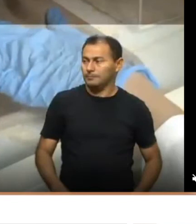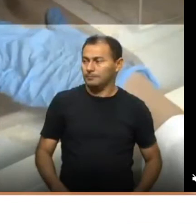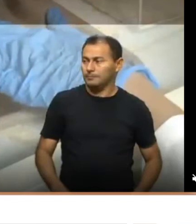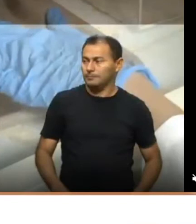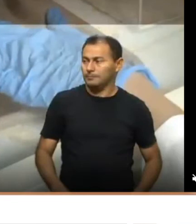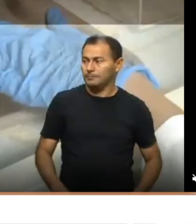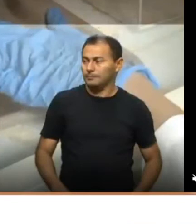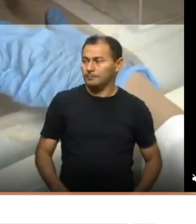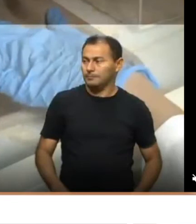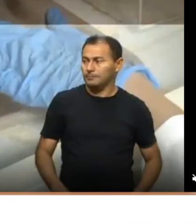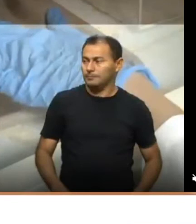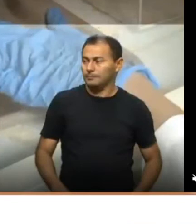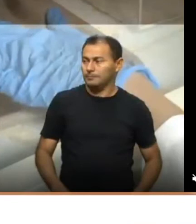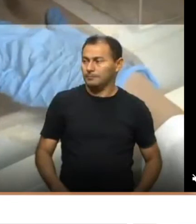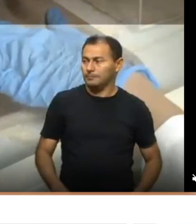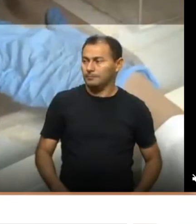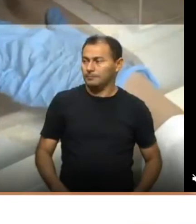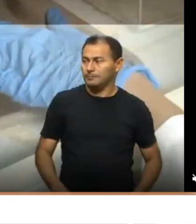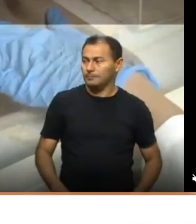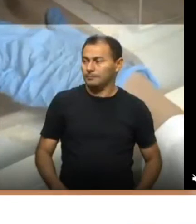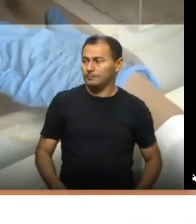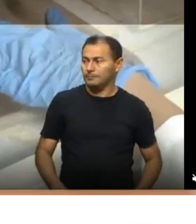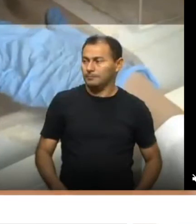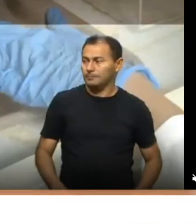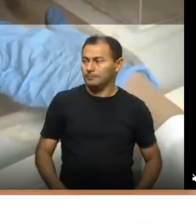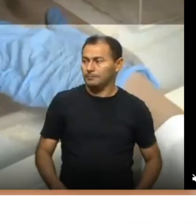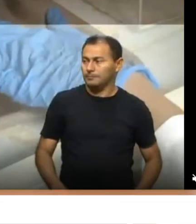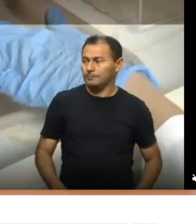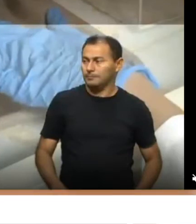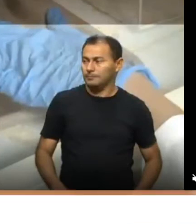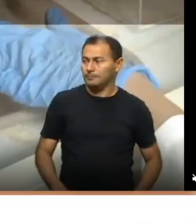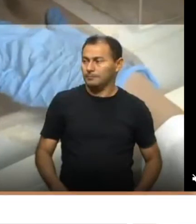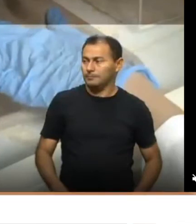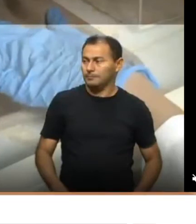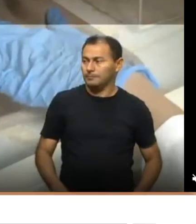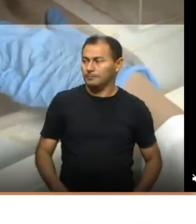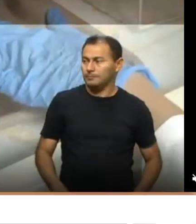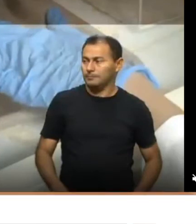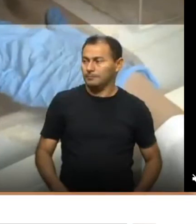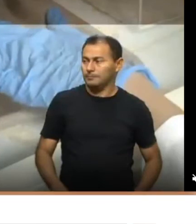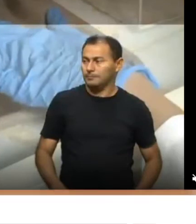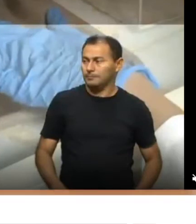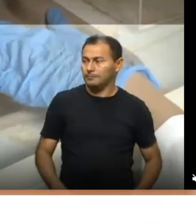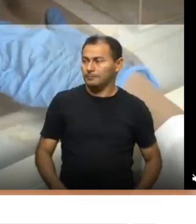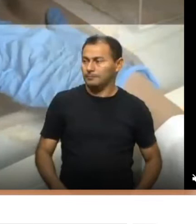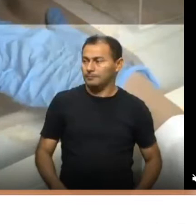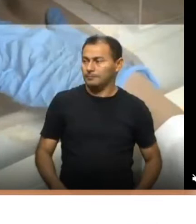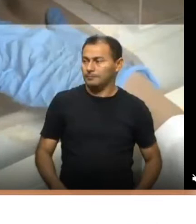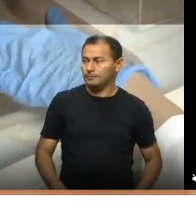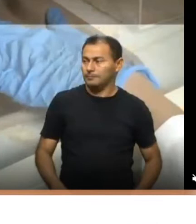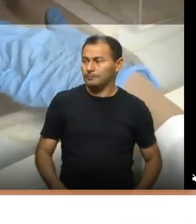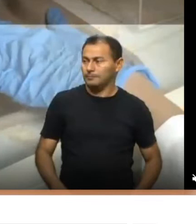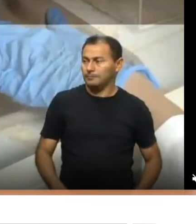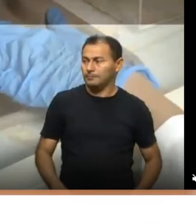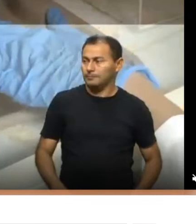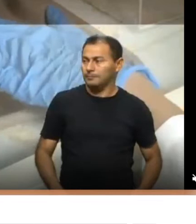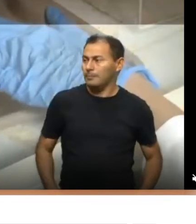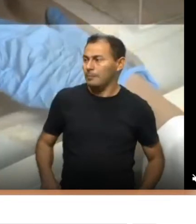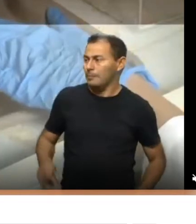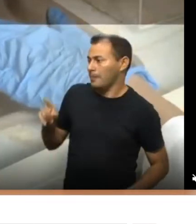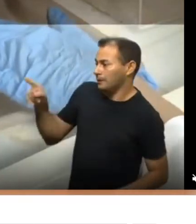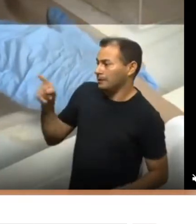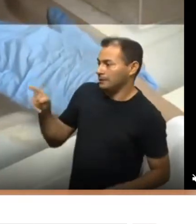do clorofórmio, certo? A gente vai comparar a cor deles dois. Então, de primeiro, a gente vê que os 3 estão basicamente da